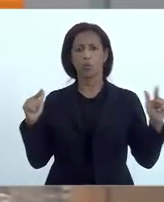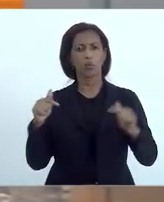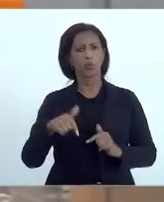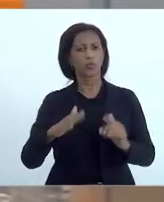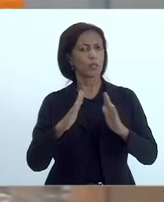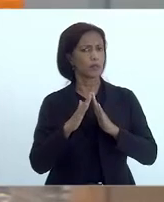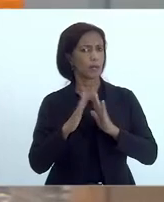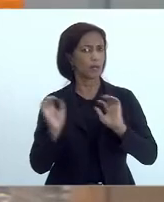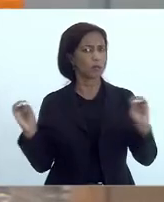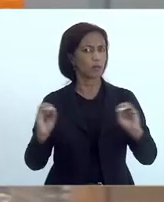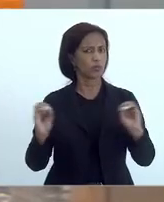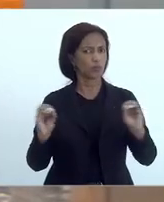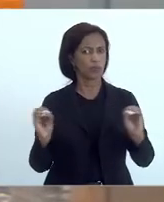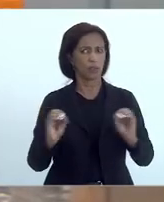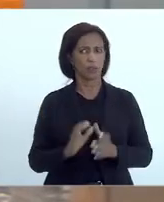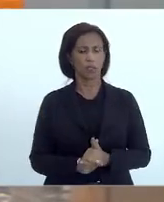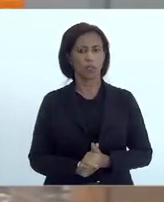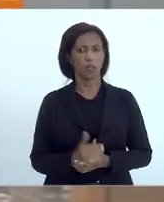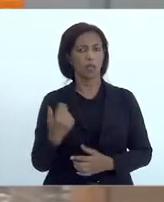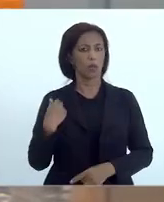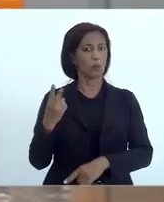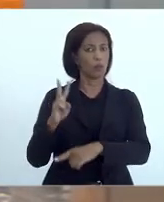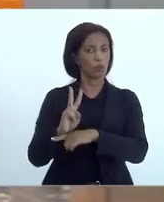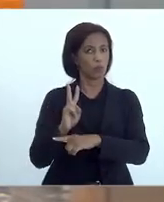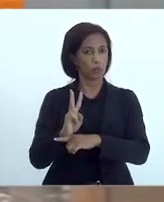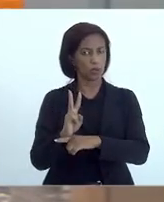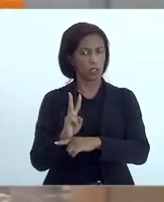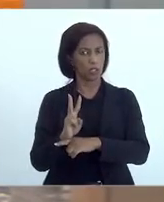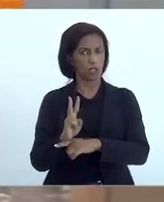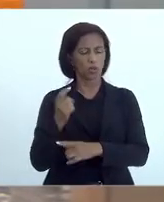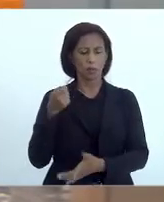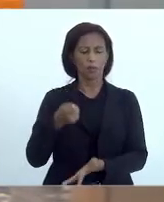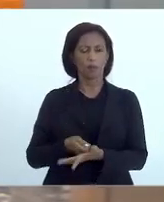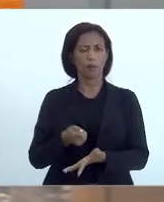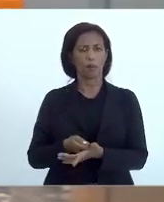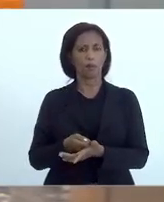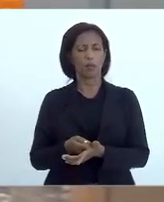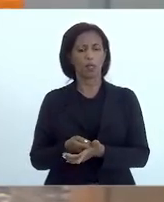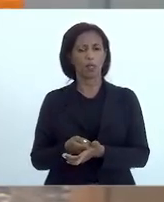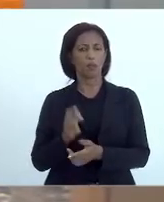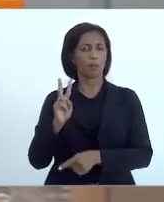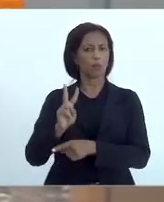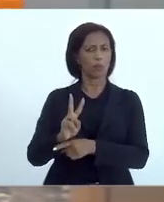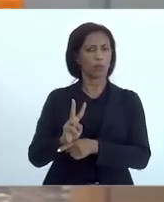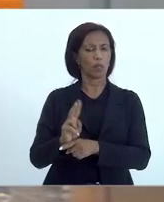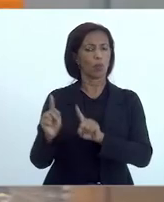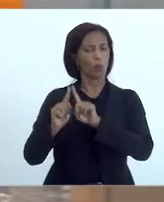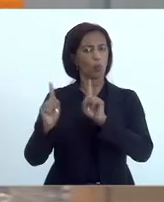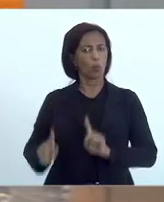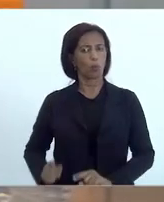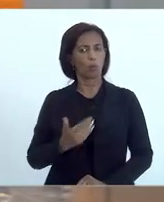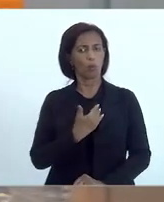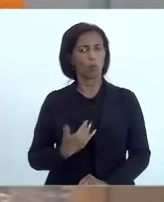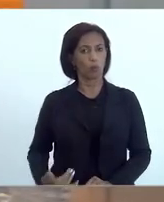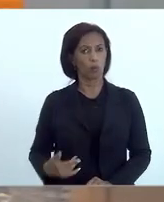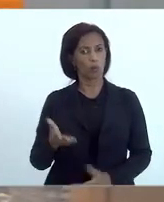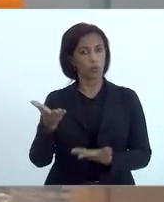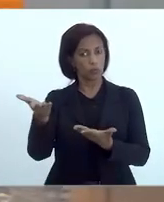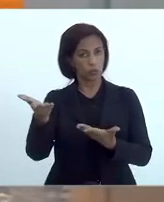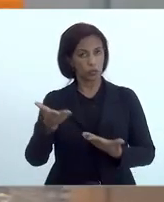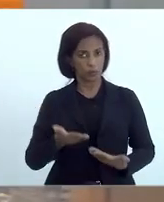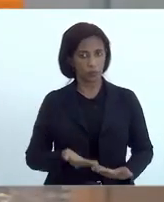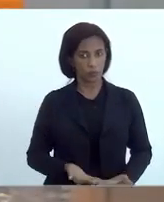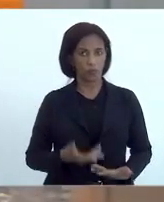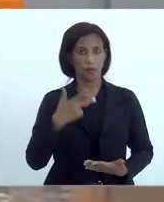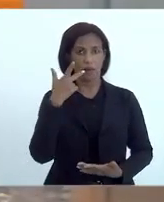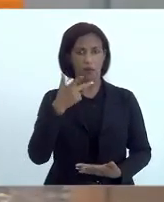deputados essa casa não tivesse eu defendo a segurança pública minha mãe tá tem condicionar o defesa da Segurança Pública do concurso público vossa excelência